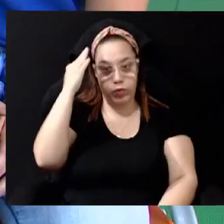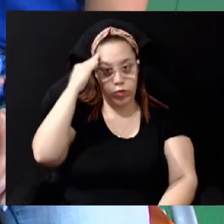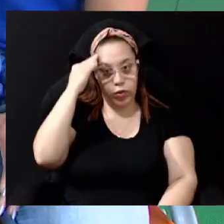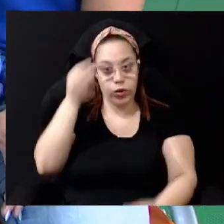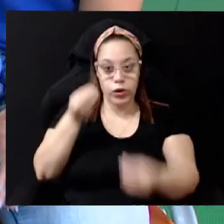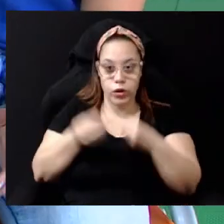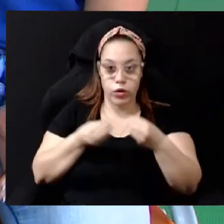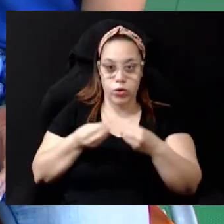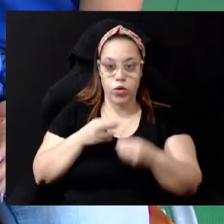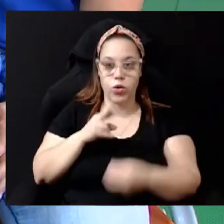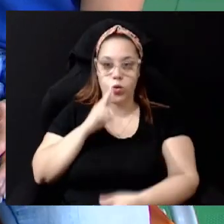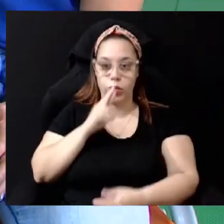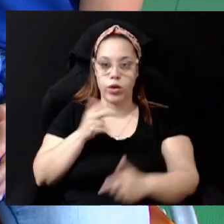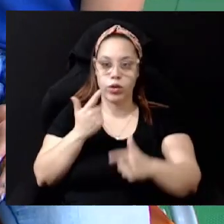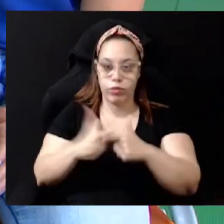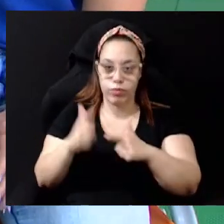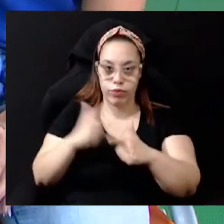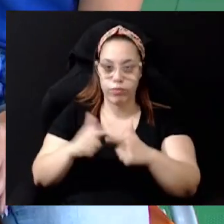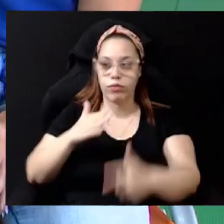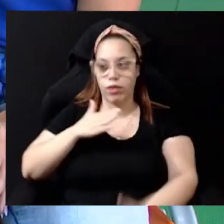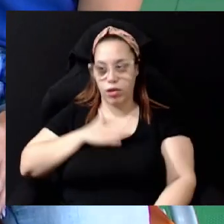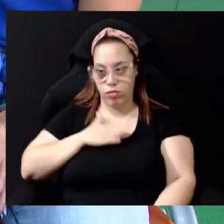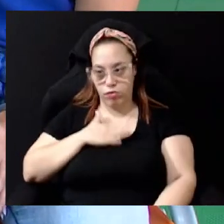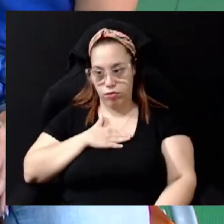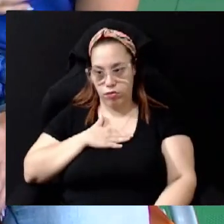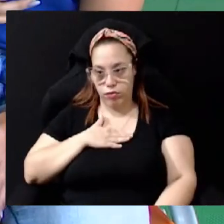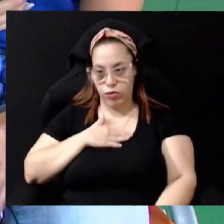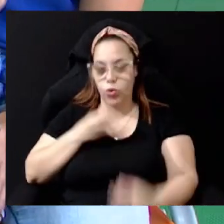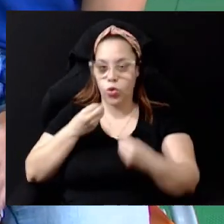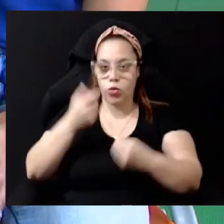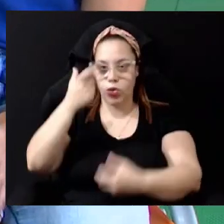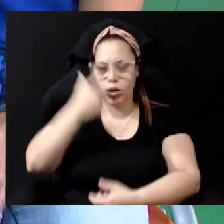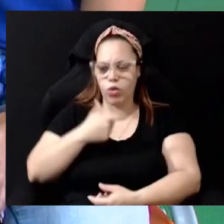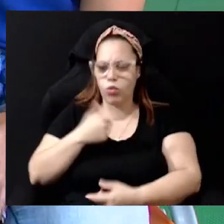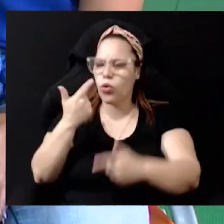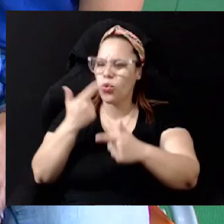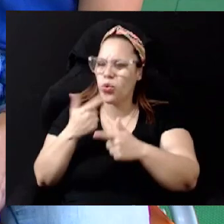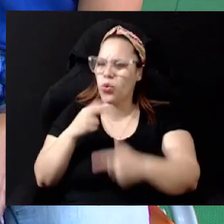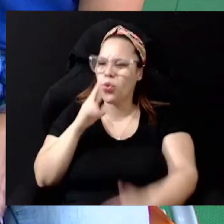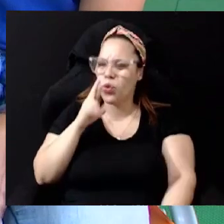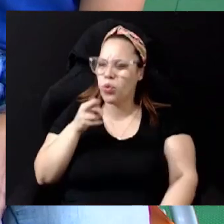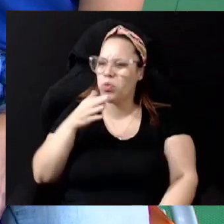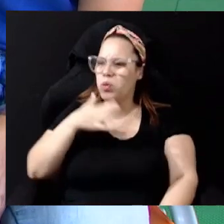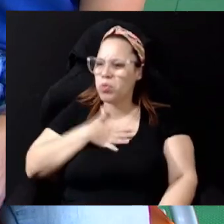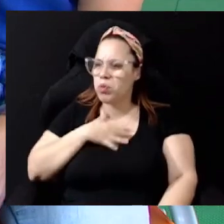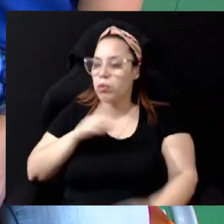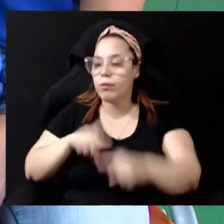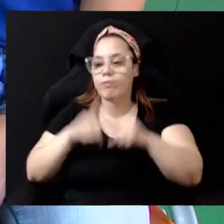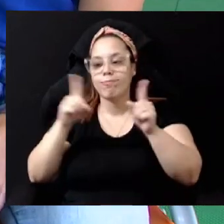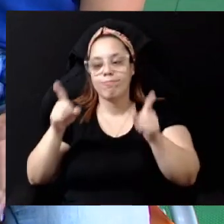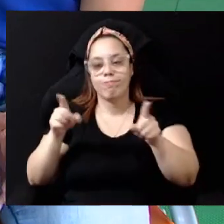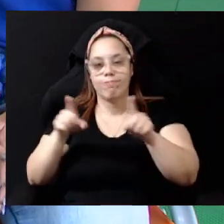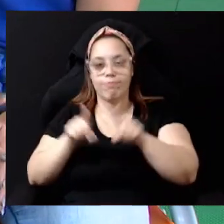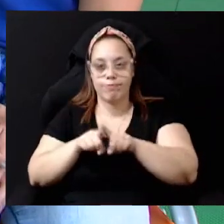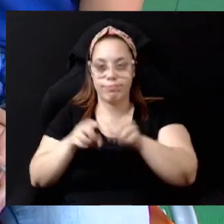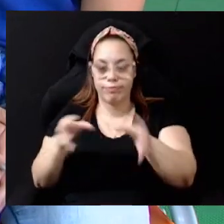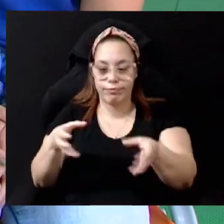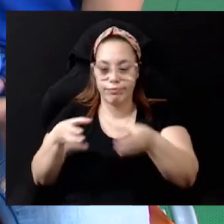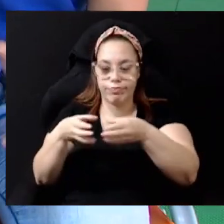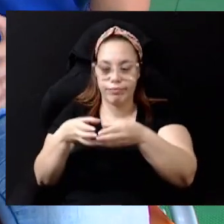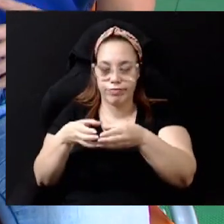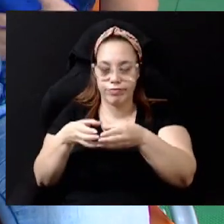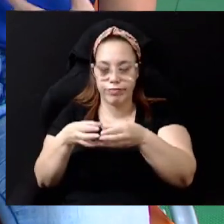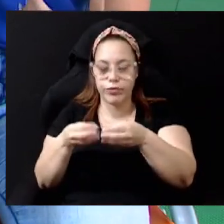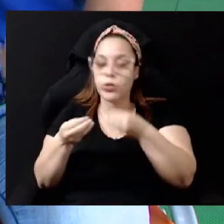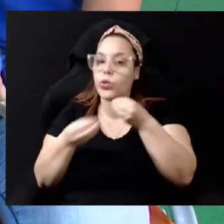vão saber como resolver desafios por parte deles mesmos, então como eu vou resolver por minha parte, mas também em grupo. Então,